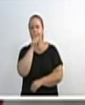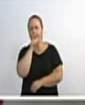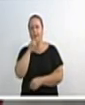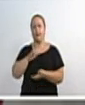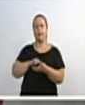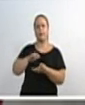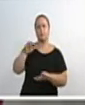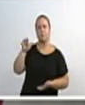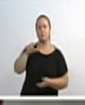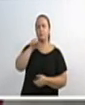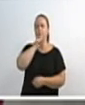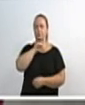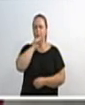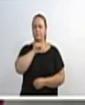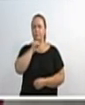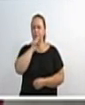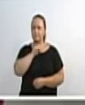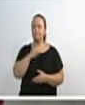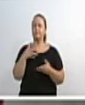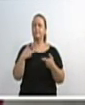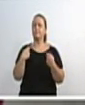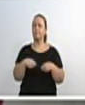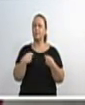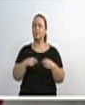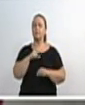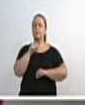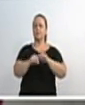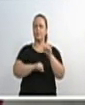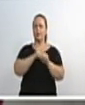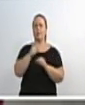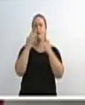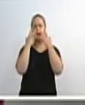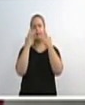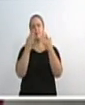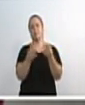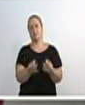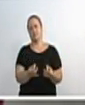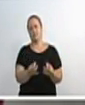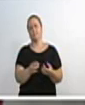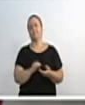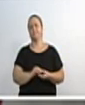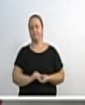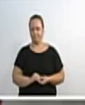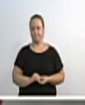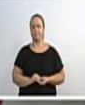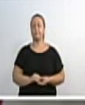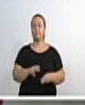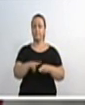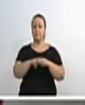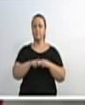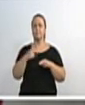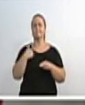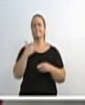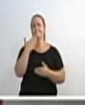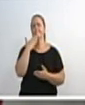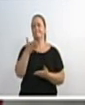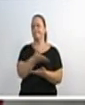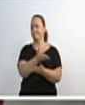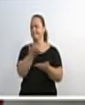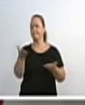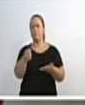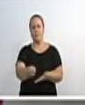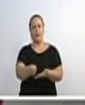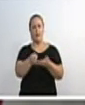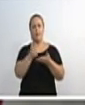com idosos que precisam simplesmente um pouco de atenção. Então, eu peço aos nobres vereadores o apoio nesse requerimento, que